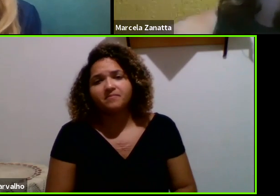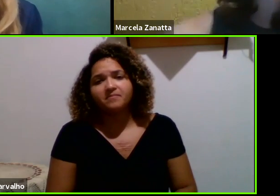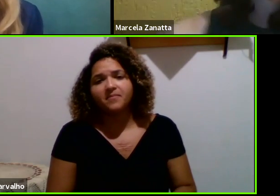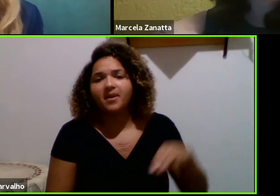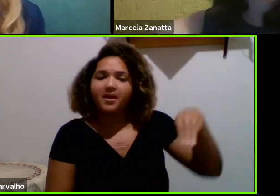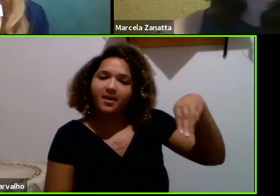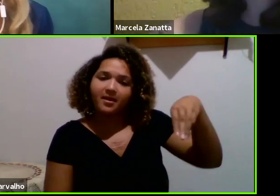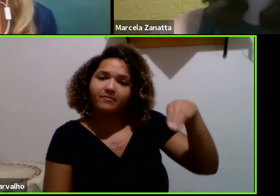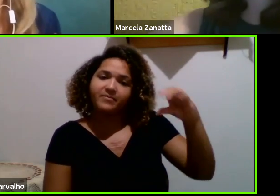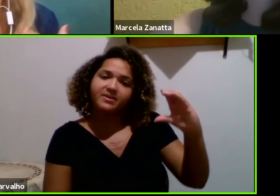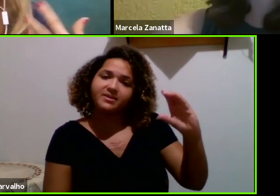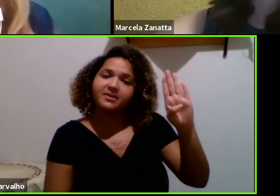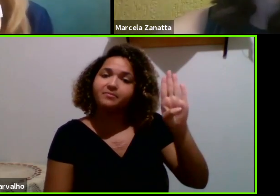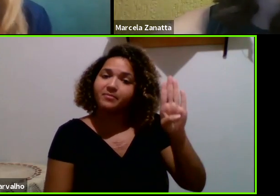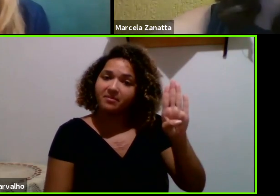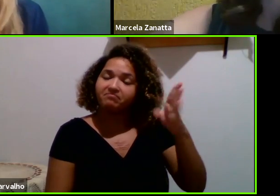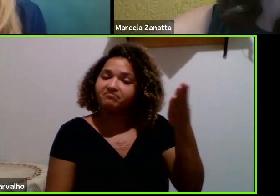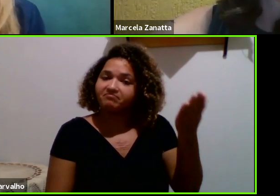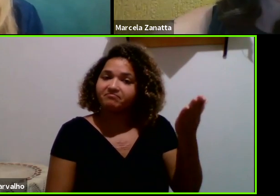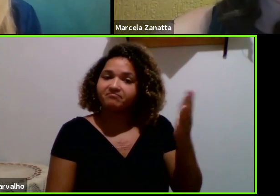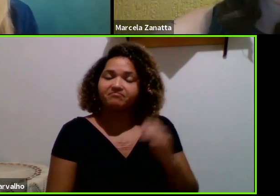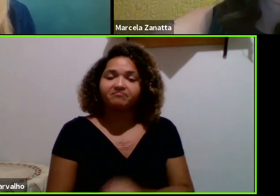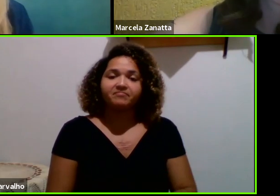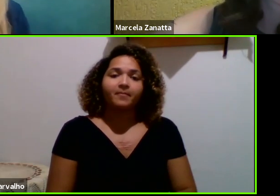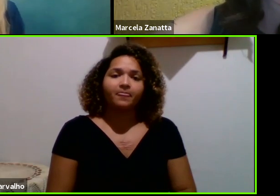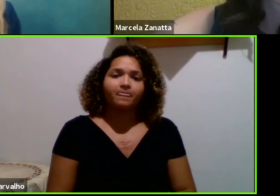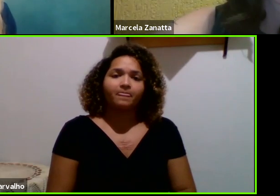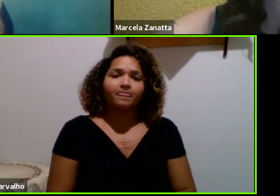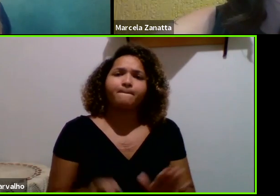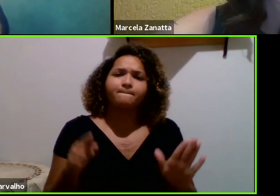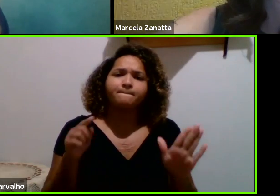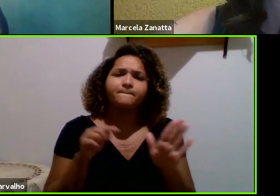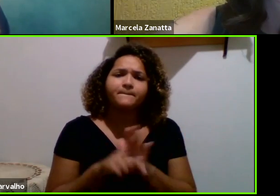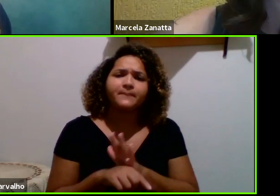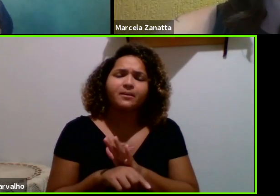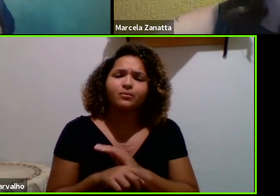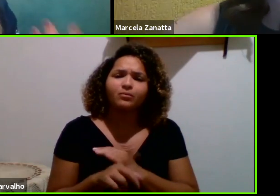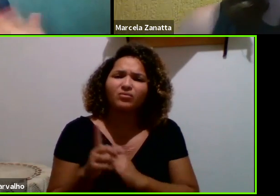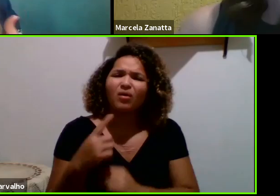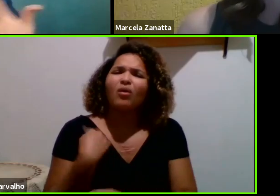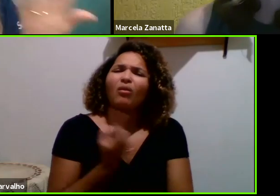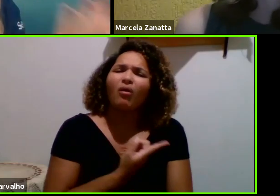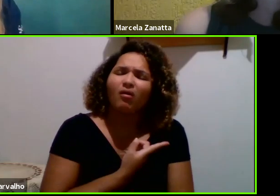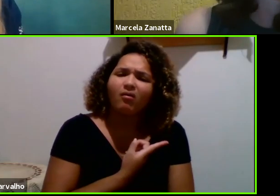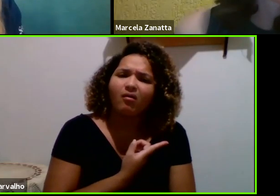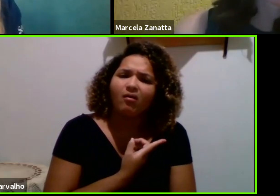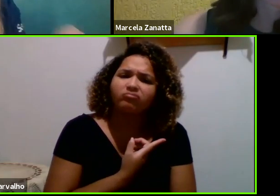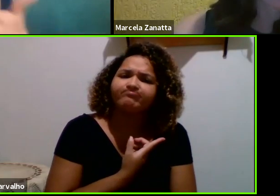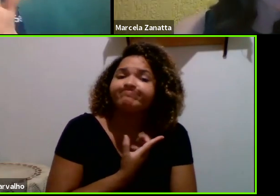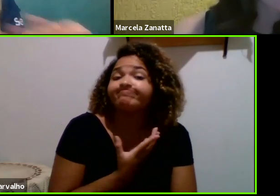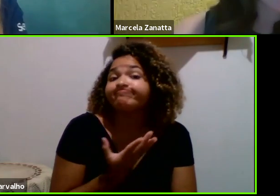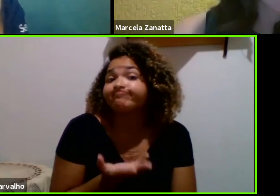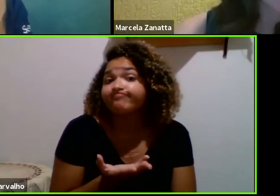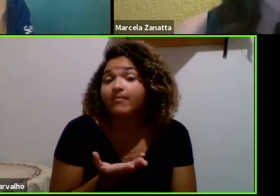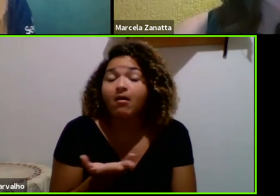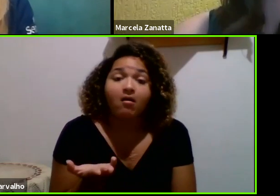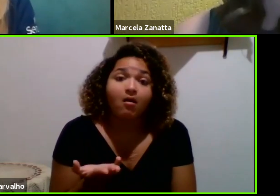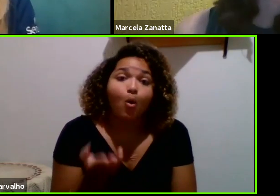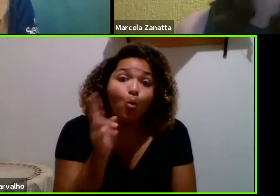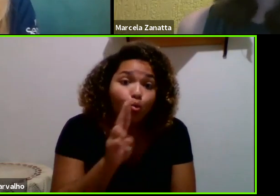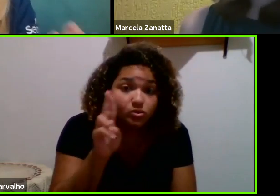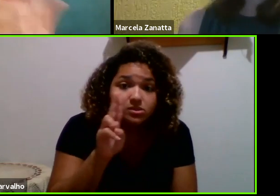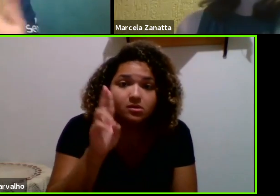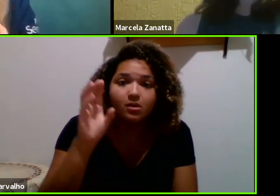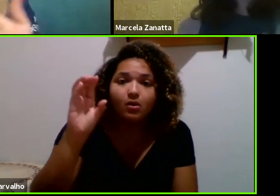MCB, que responde se nós somos favoráveis ao uso da ocitocina, né? Eu vou colocar a minha opinião, depois você fica à vontade